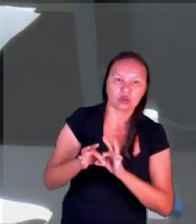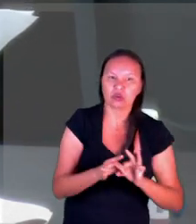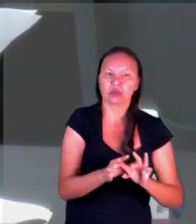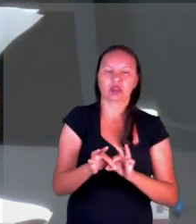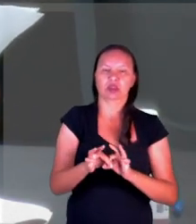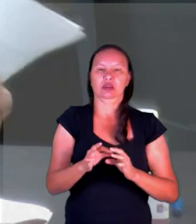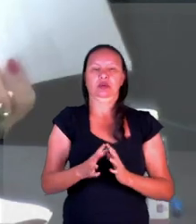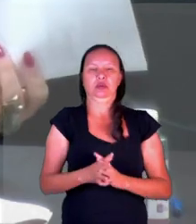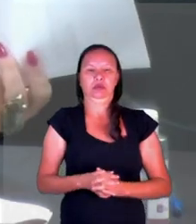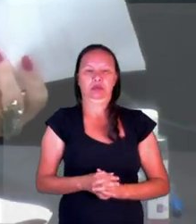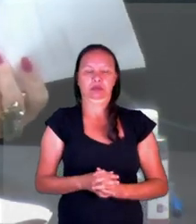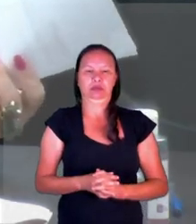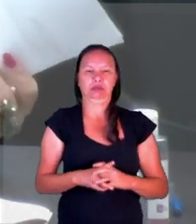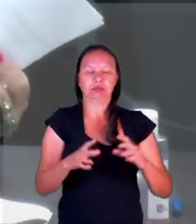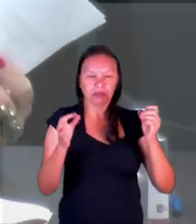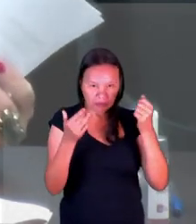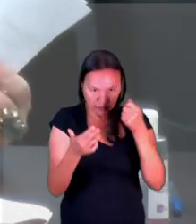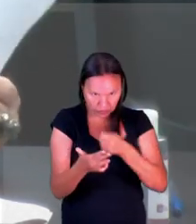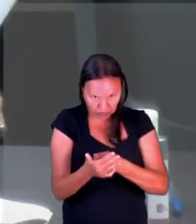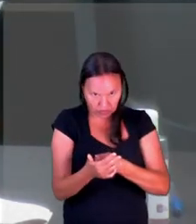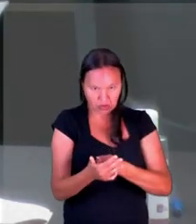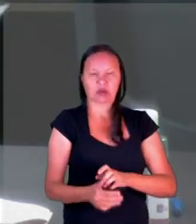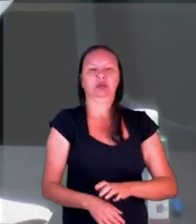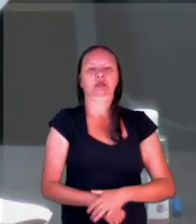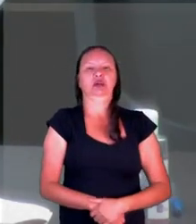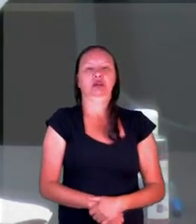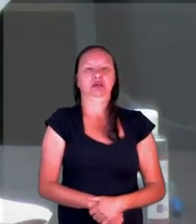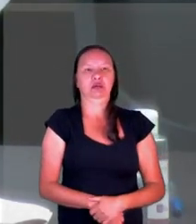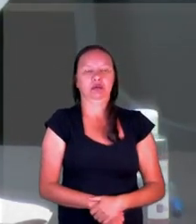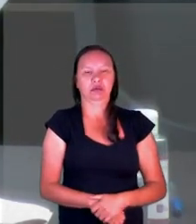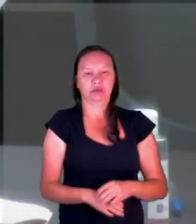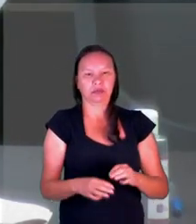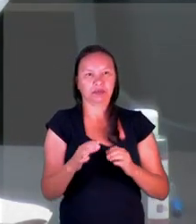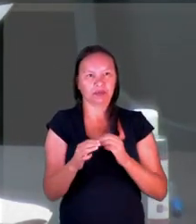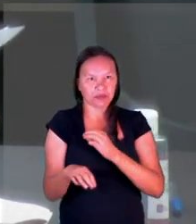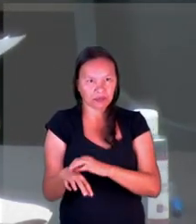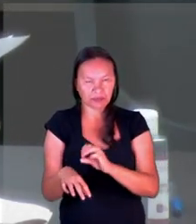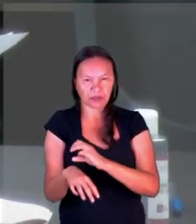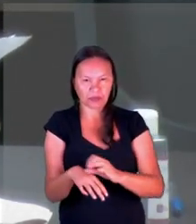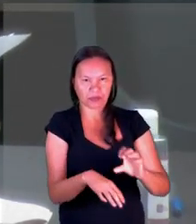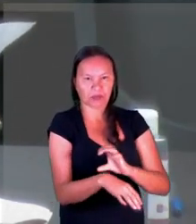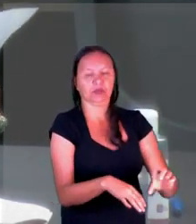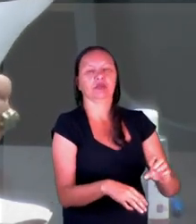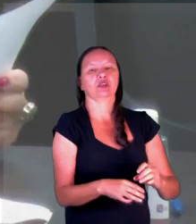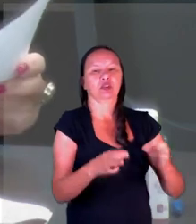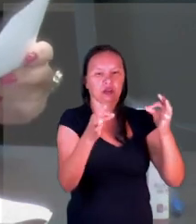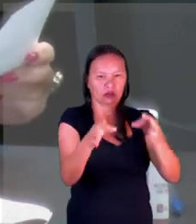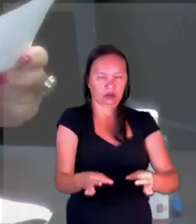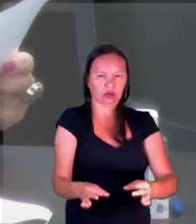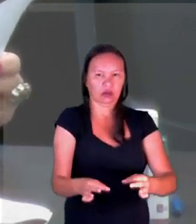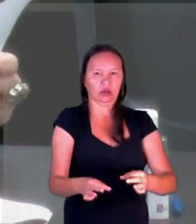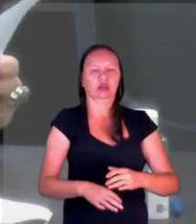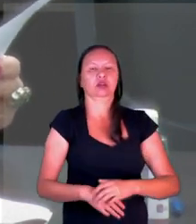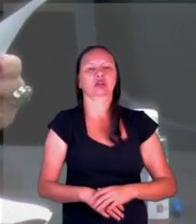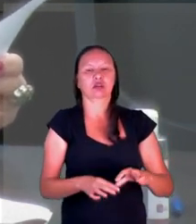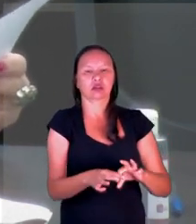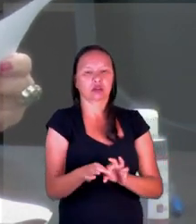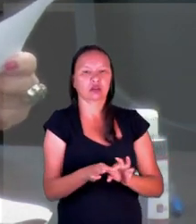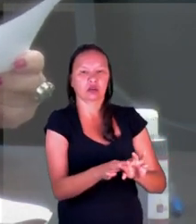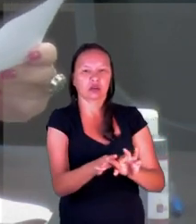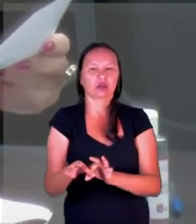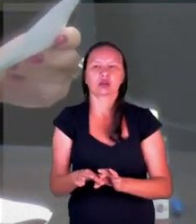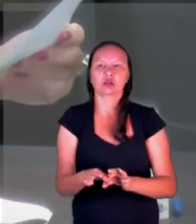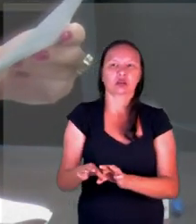e legitimar a conferência do sistema de Justiça Preparatória a